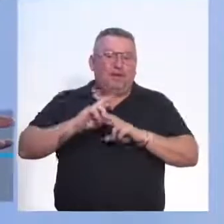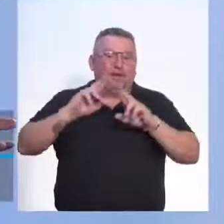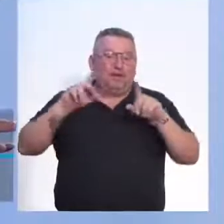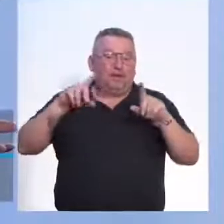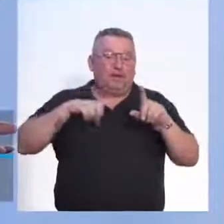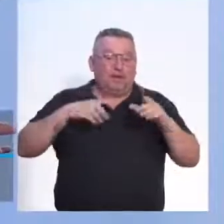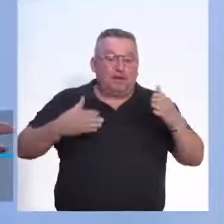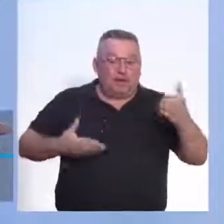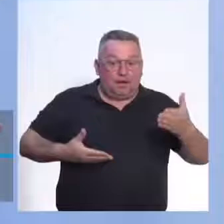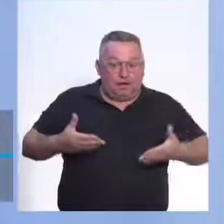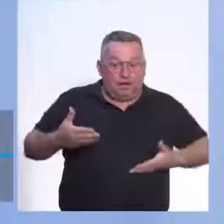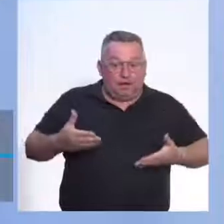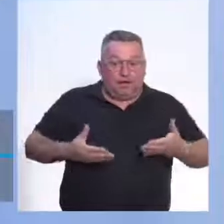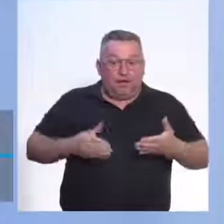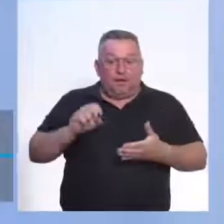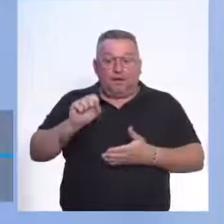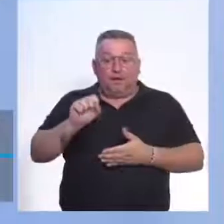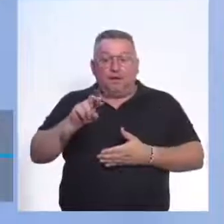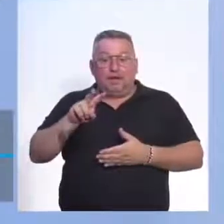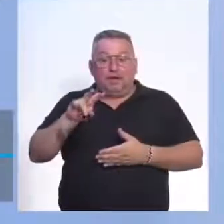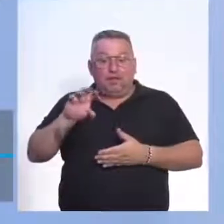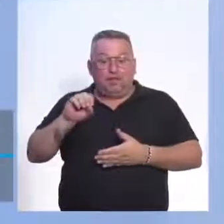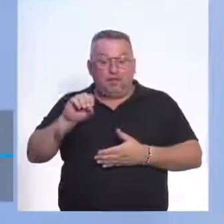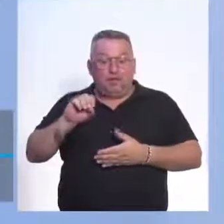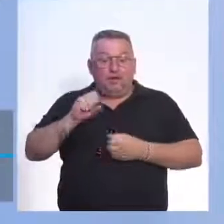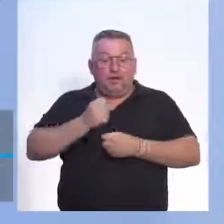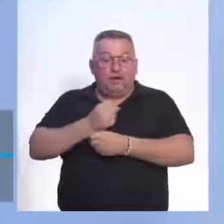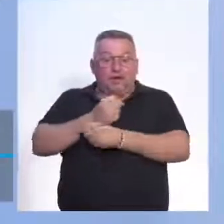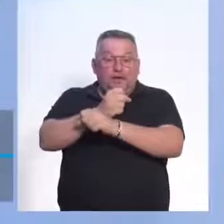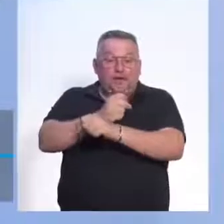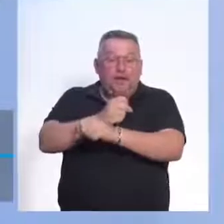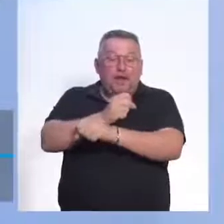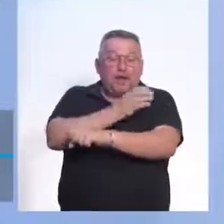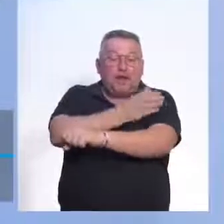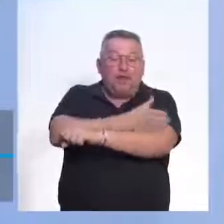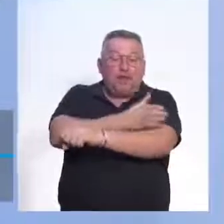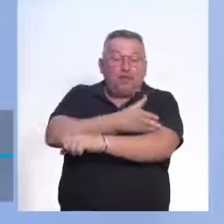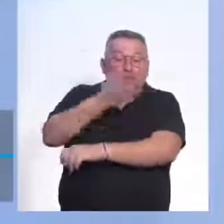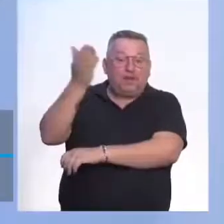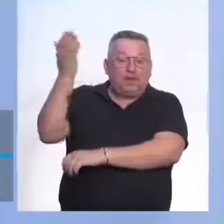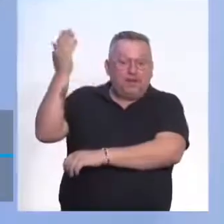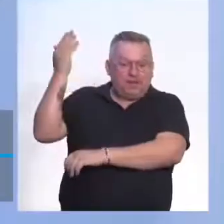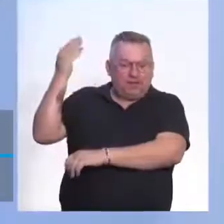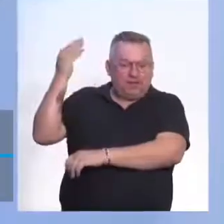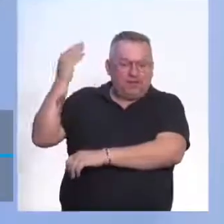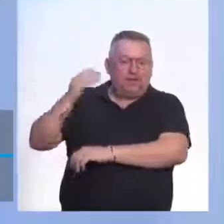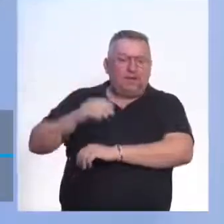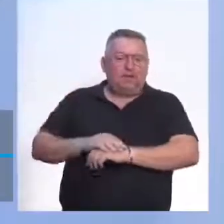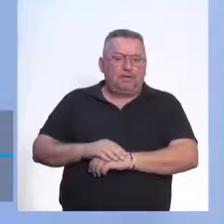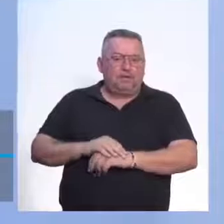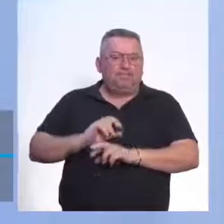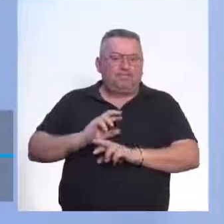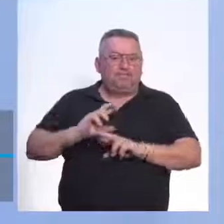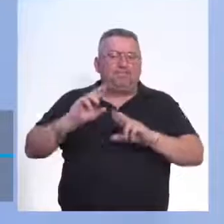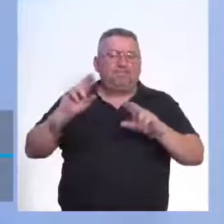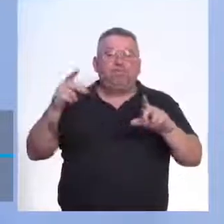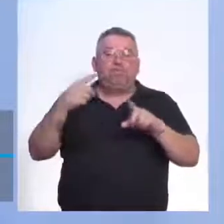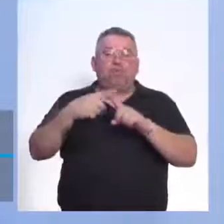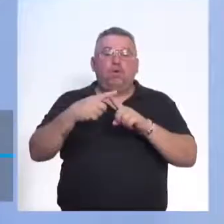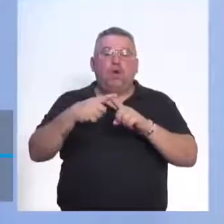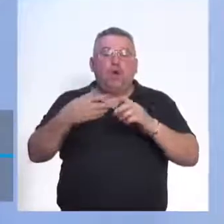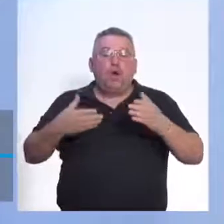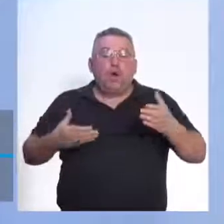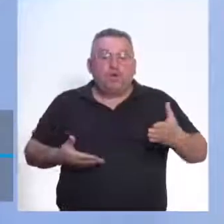um servo na Idade Média e ser um escravo, por exemplo, da Antiguidade, ou um escravo da Idade Média mesmo. É diferente, porque o